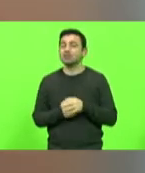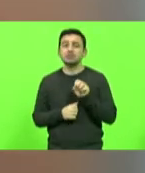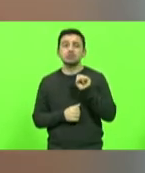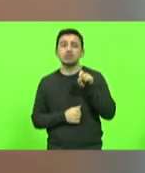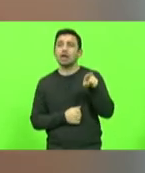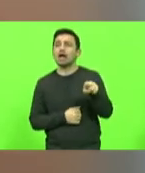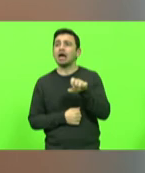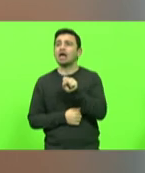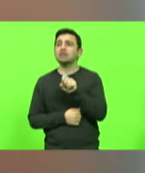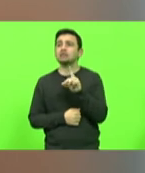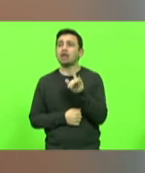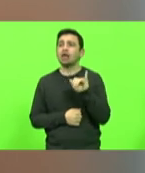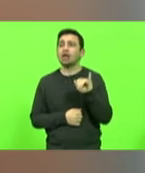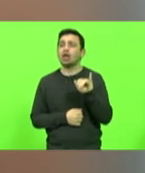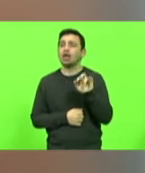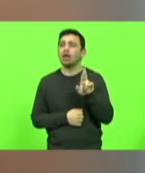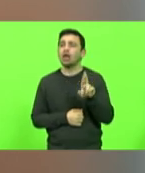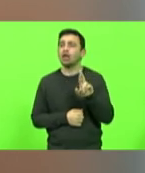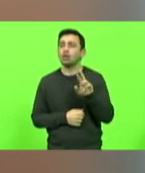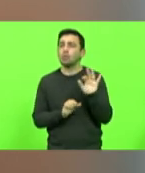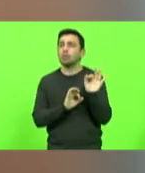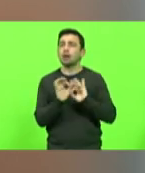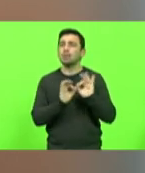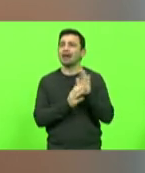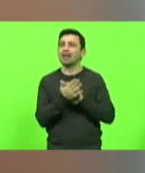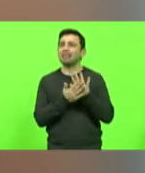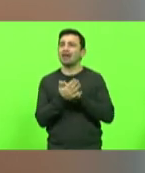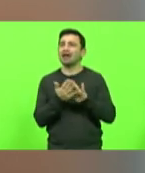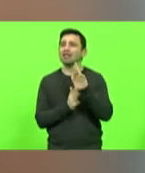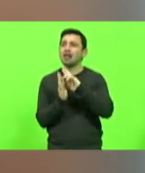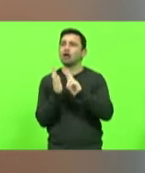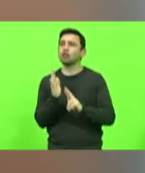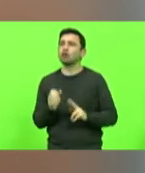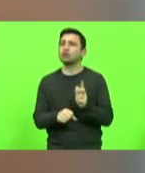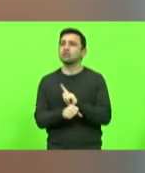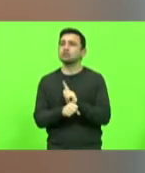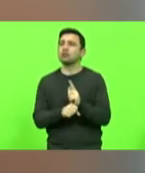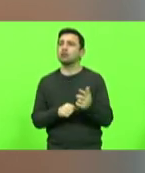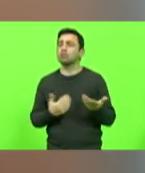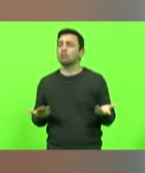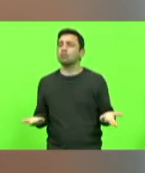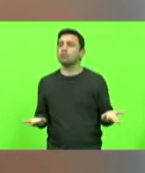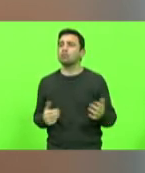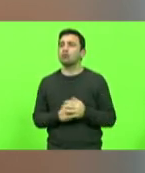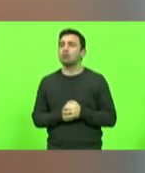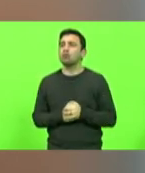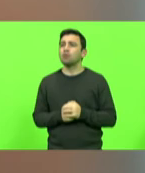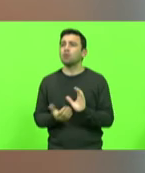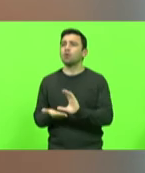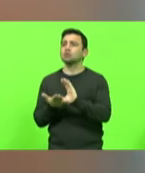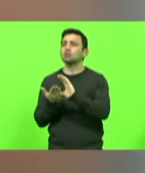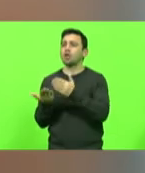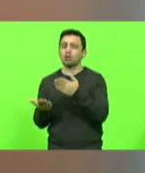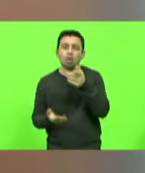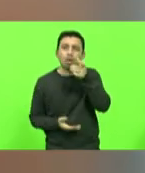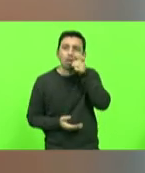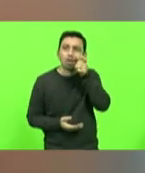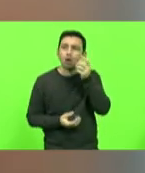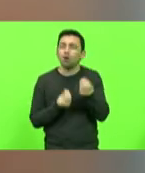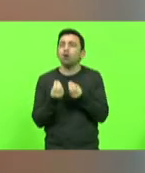não elabora o relatório de gestão desde 2015, como a Raquel pontuou? Né? Como é que o conselho vai acompanhar a gestão